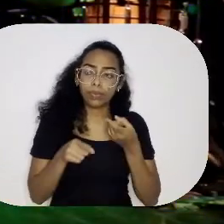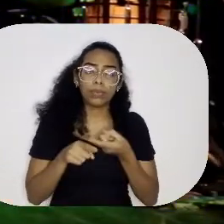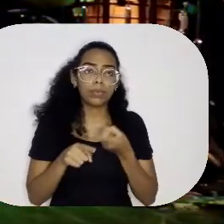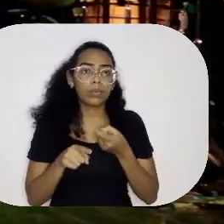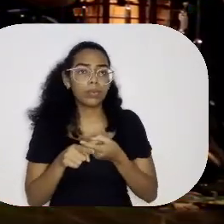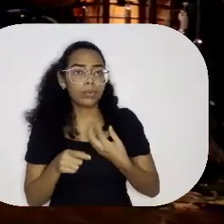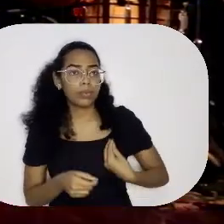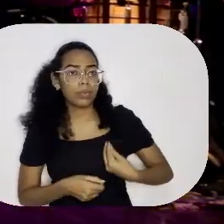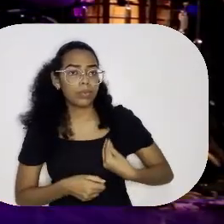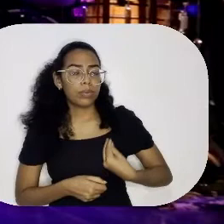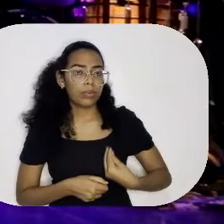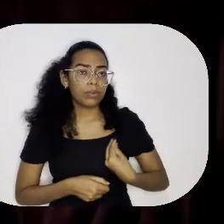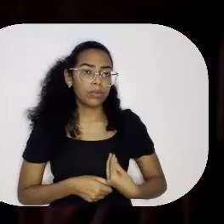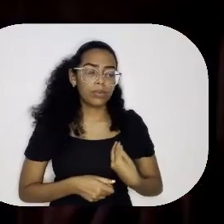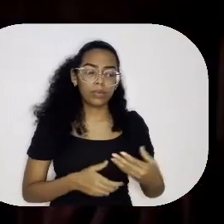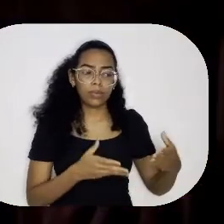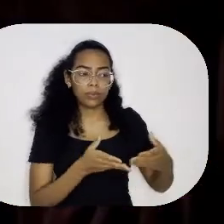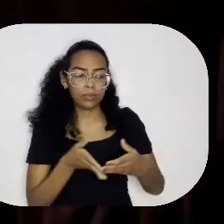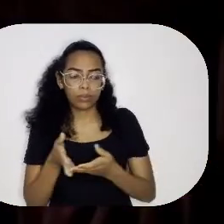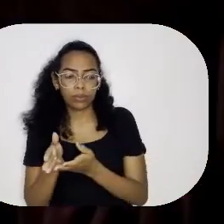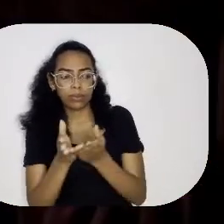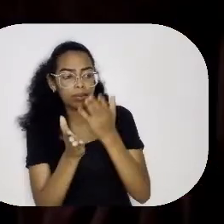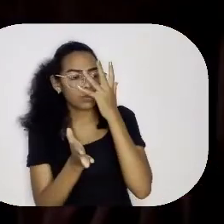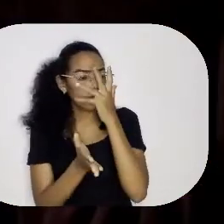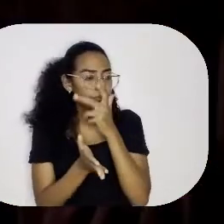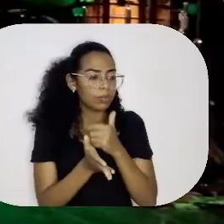Que fiz do mar a roupa e beleza,